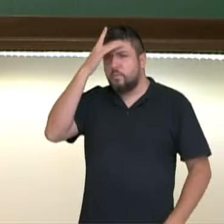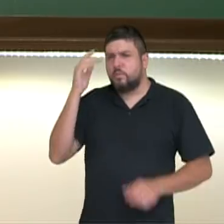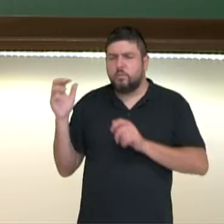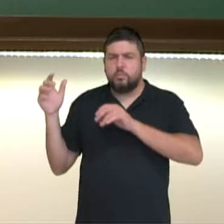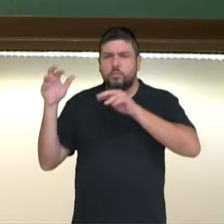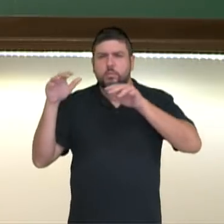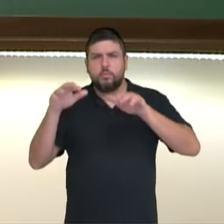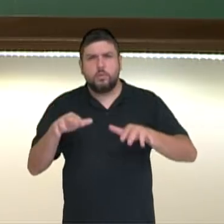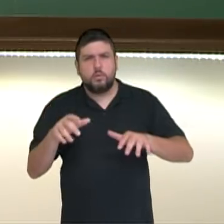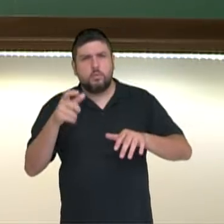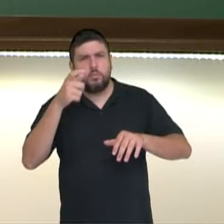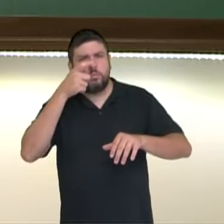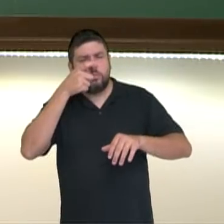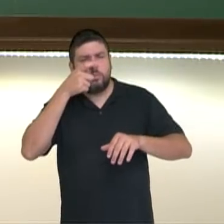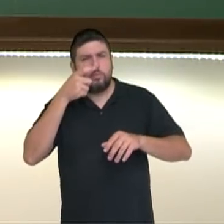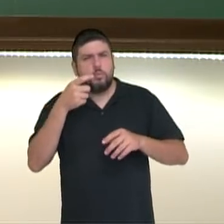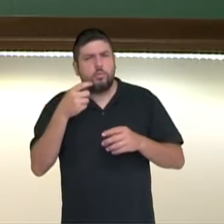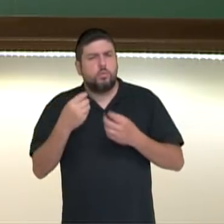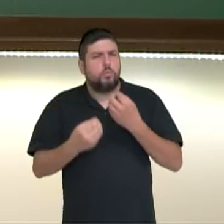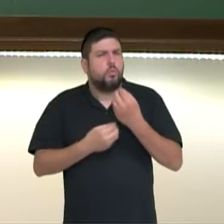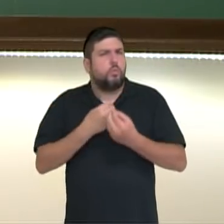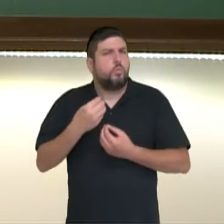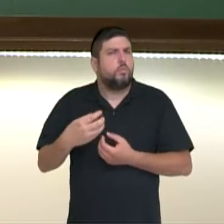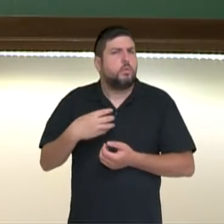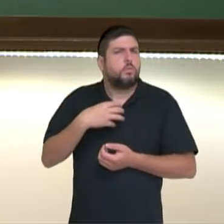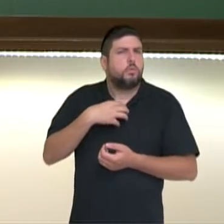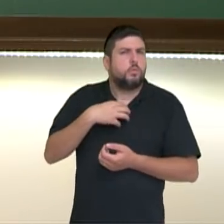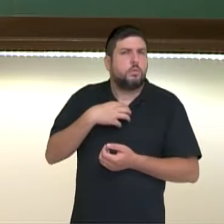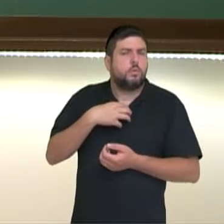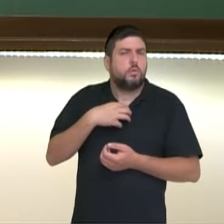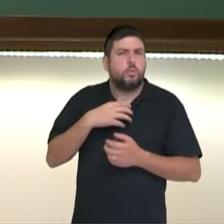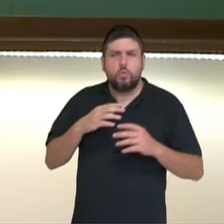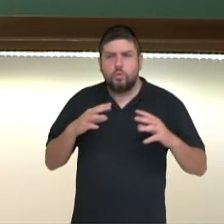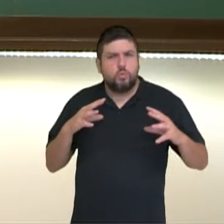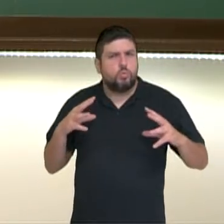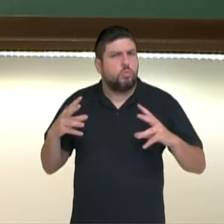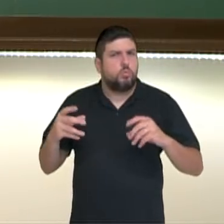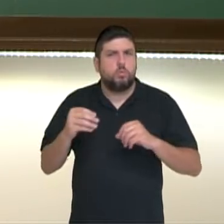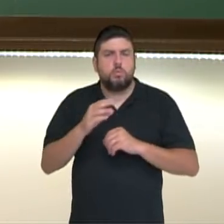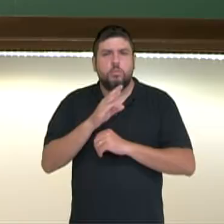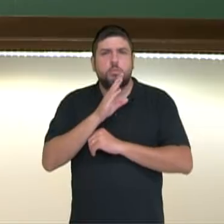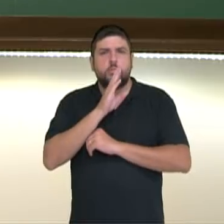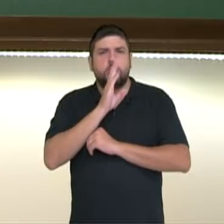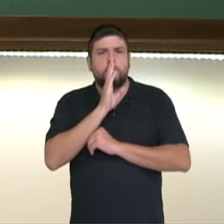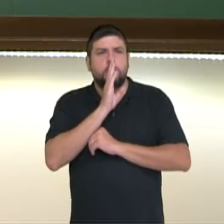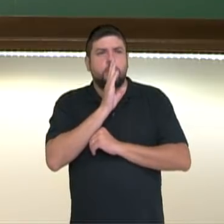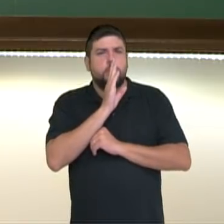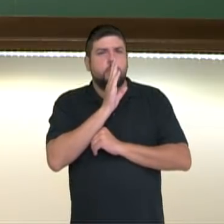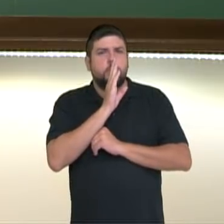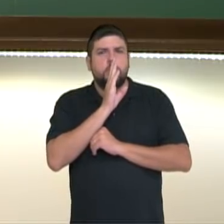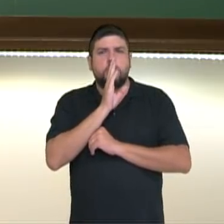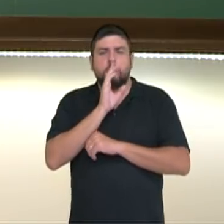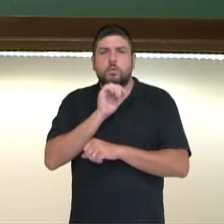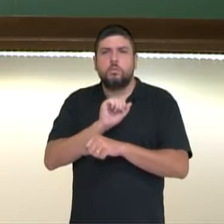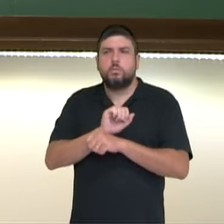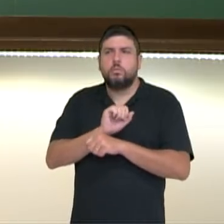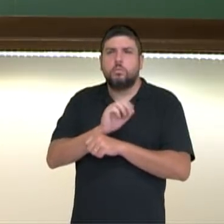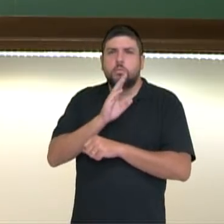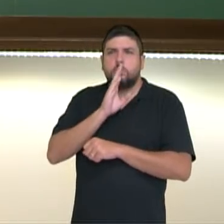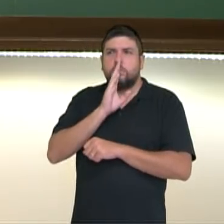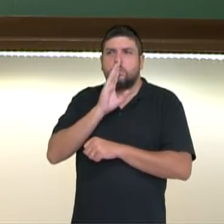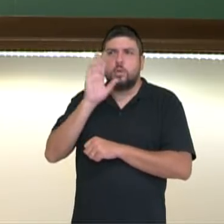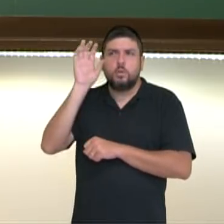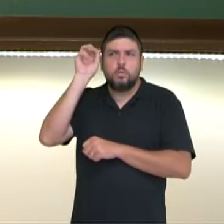momento? Você acha que ficou um silêncio absoluto na plateia e não se ouvia mais